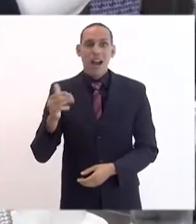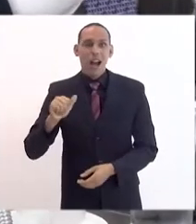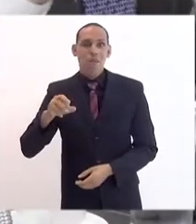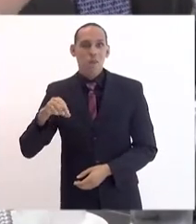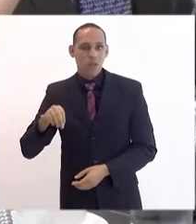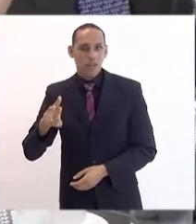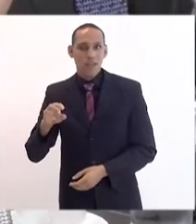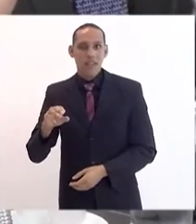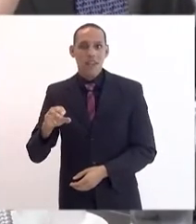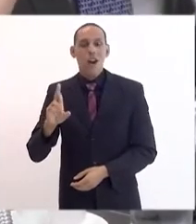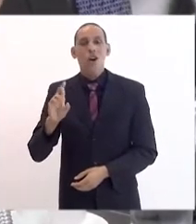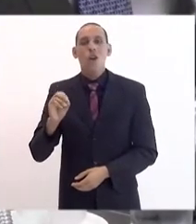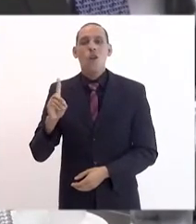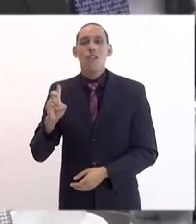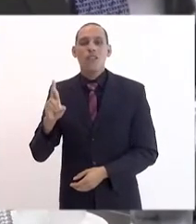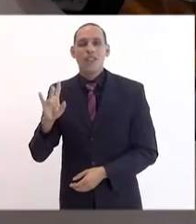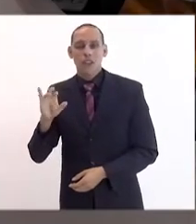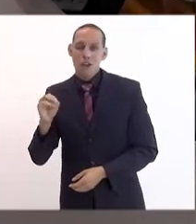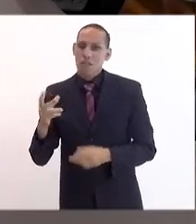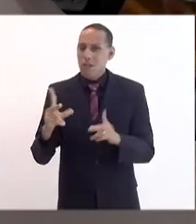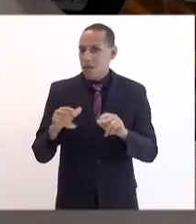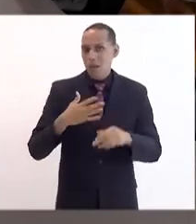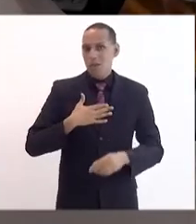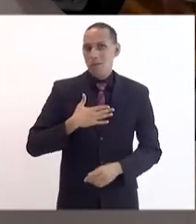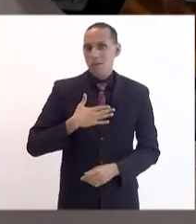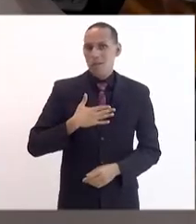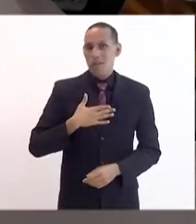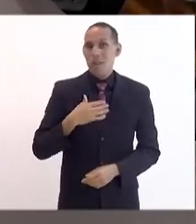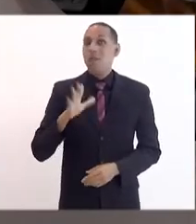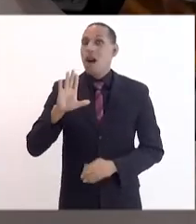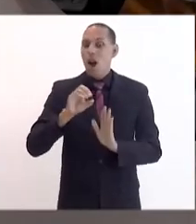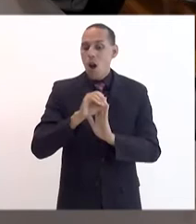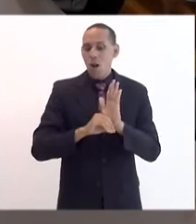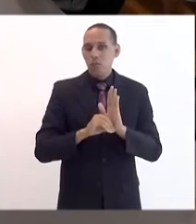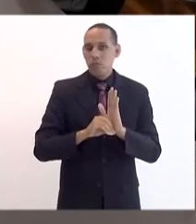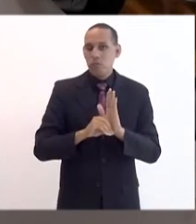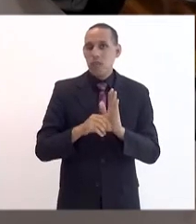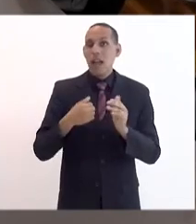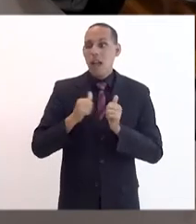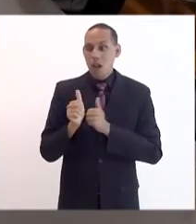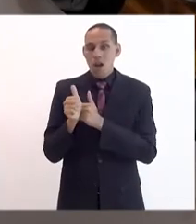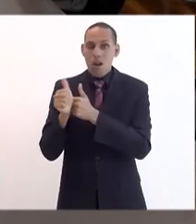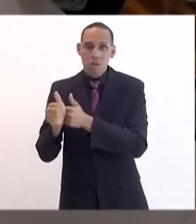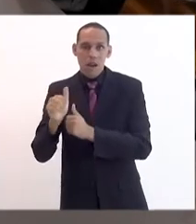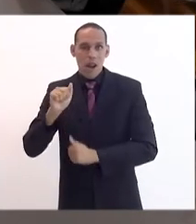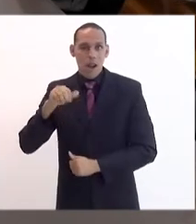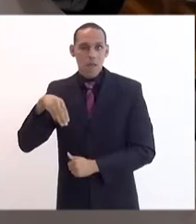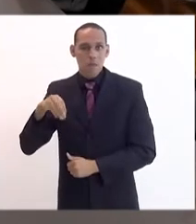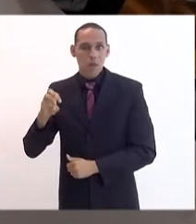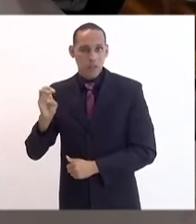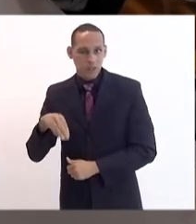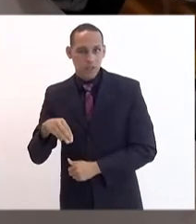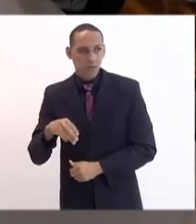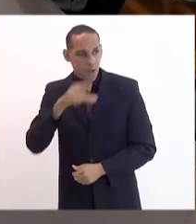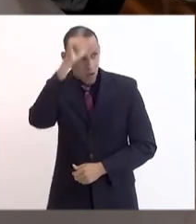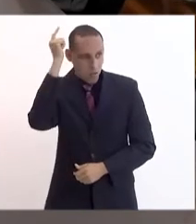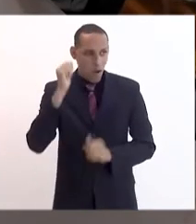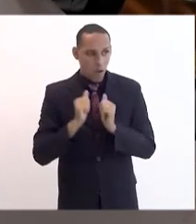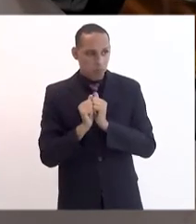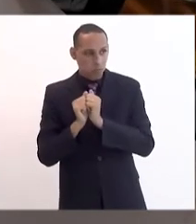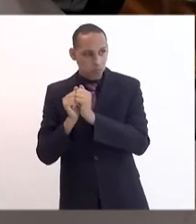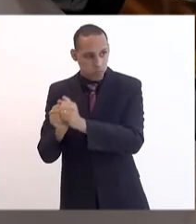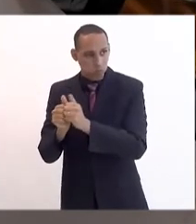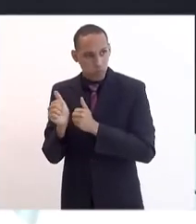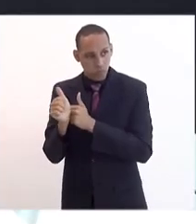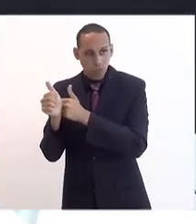Valdir. Mas simplesmente, ao invés de devolver através do ofício... Eu vou acompanhar o voto do Amorim. Deputado Luiz Paulo mantém o voto contrário